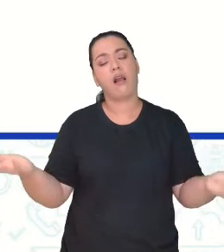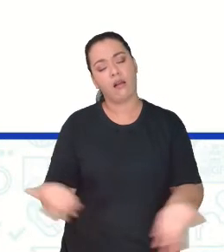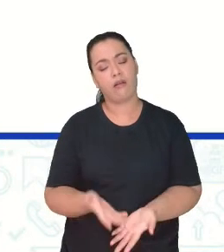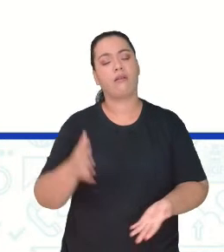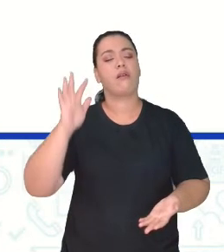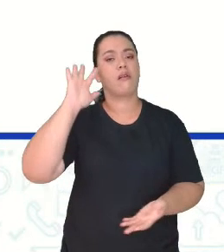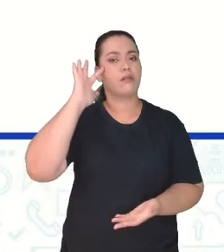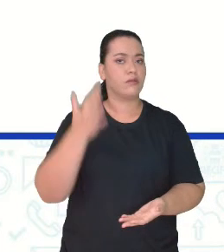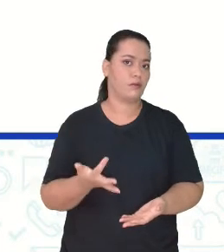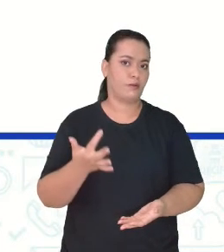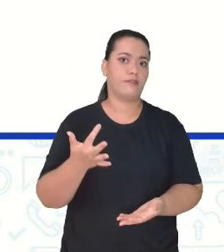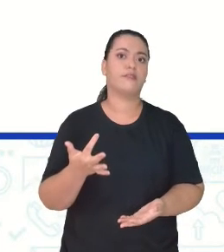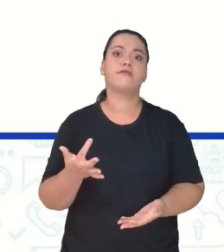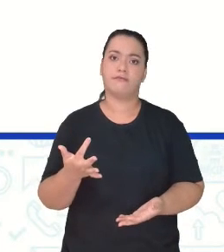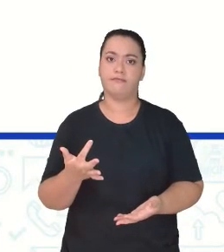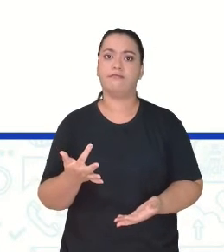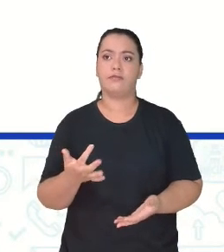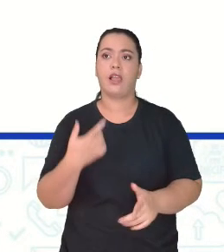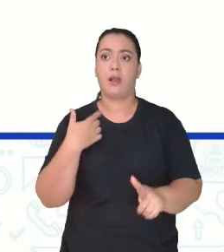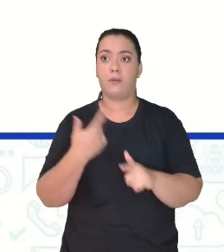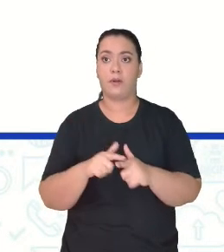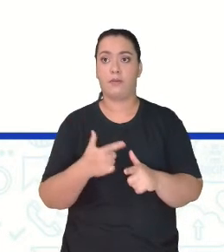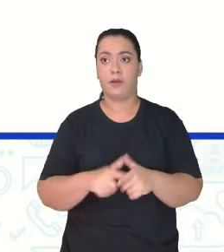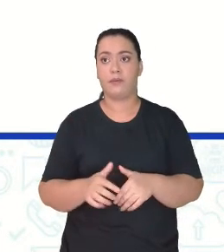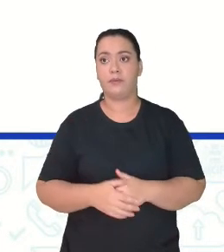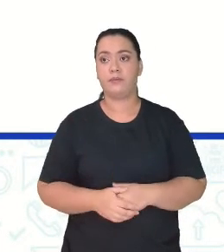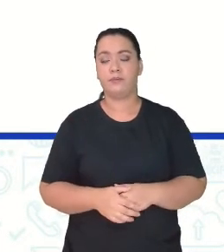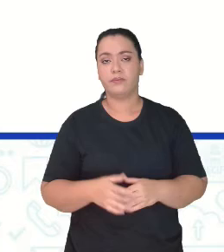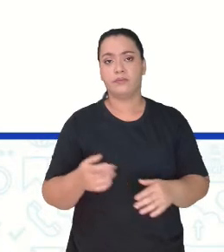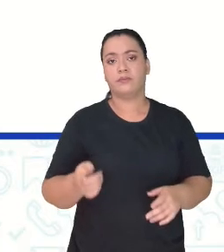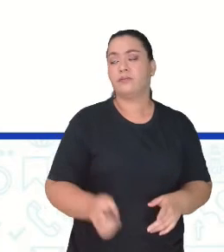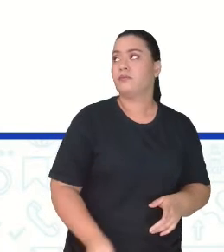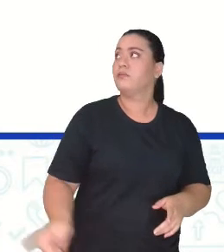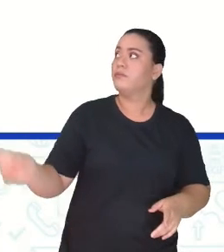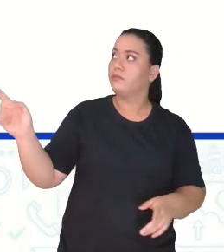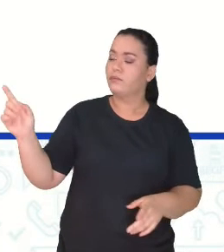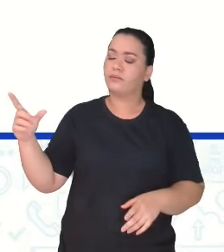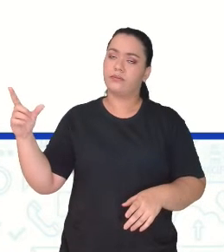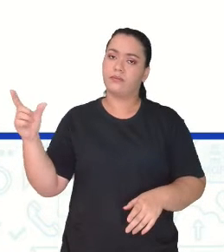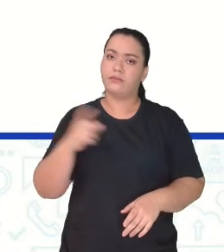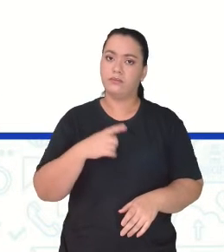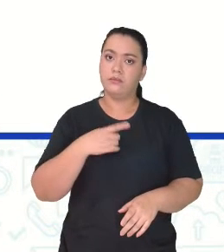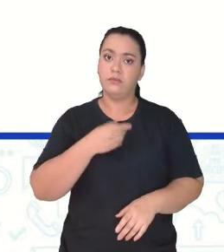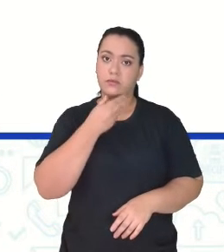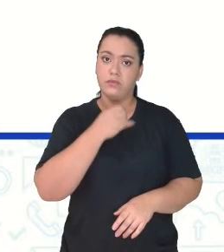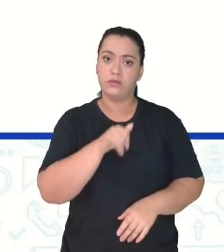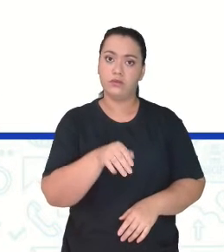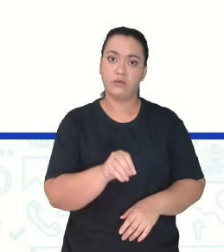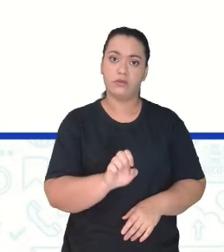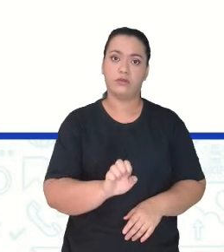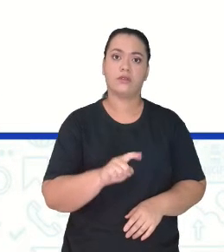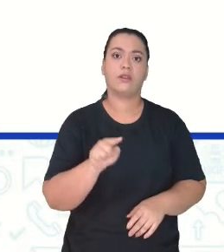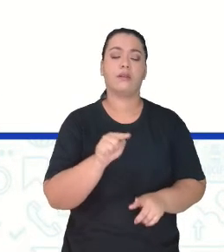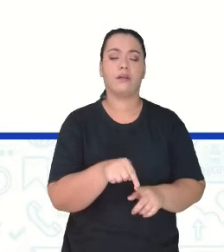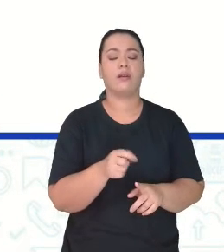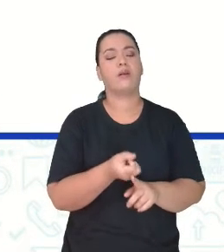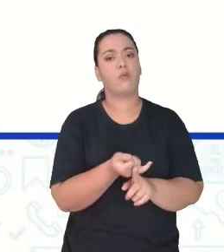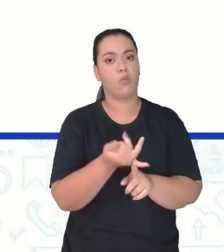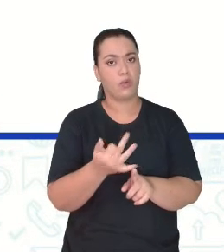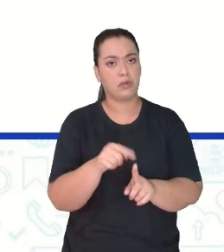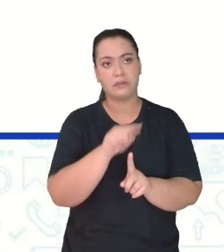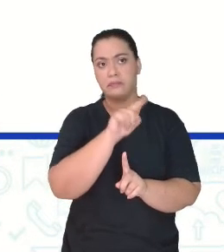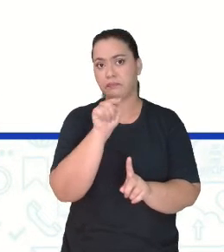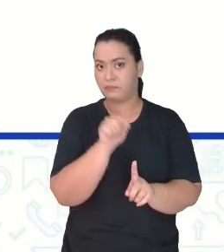resolver esse problema que está aí. Então pode notar que José tem uma certa quantidade, ou seja, tem